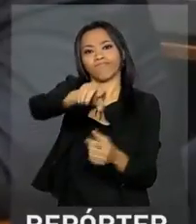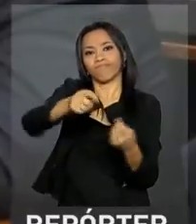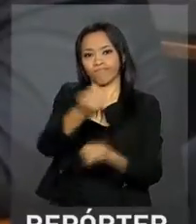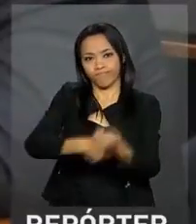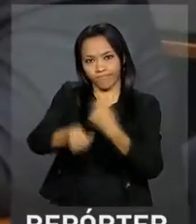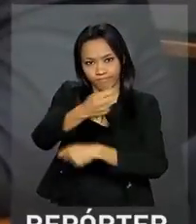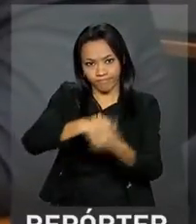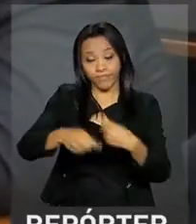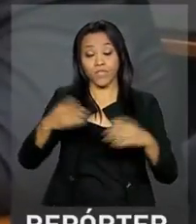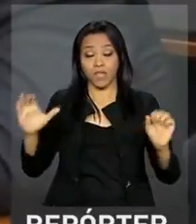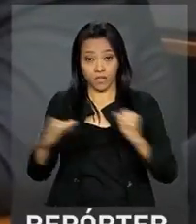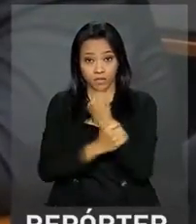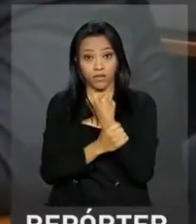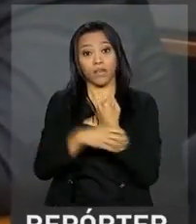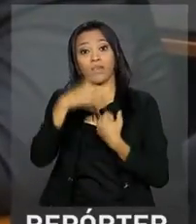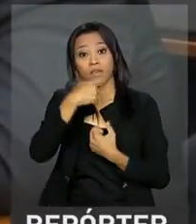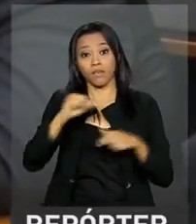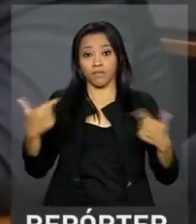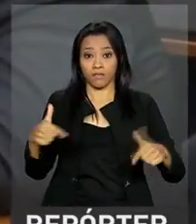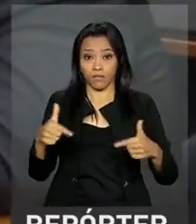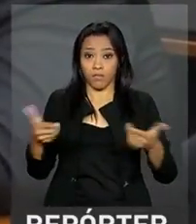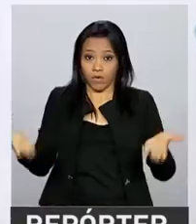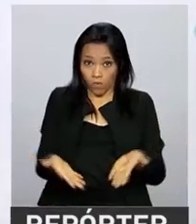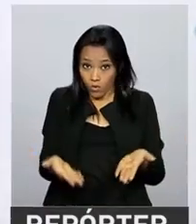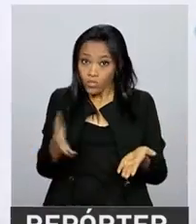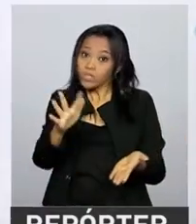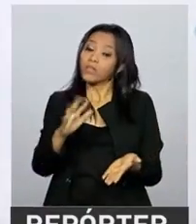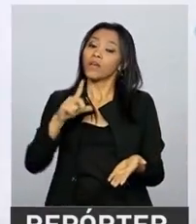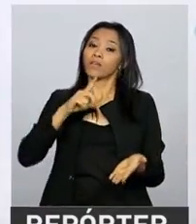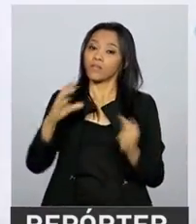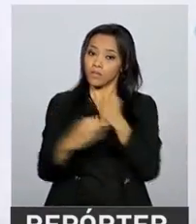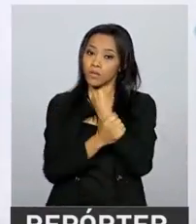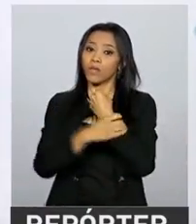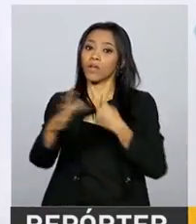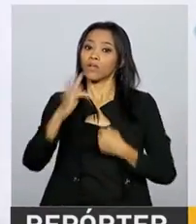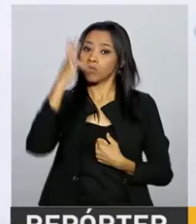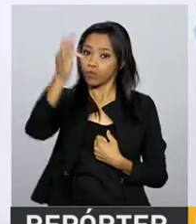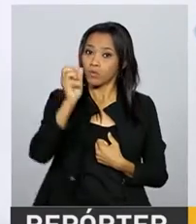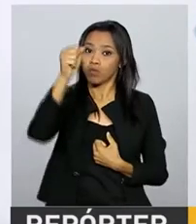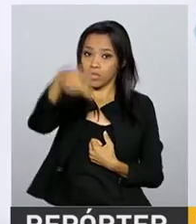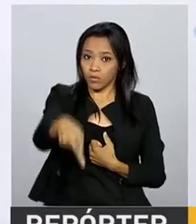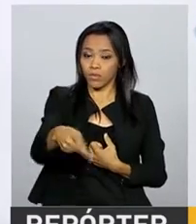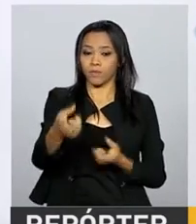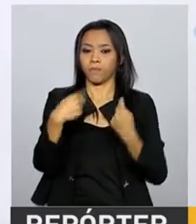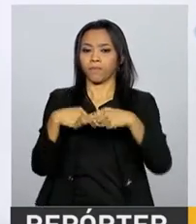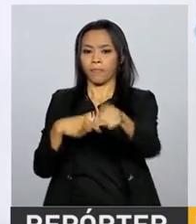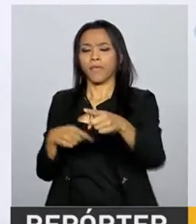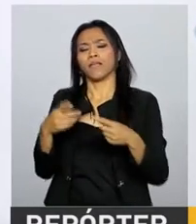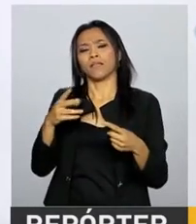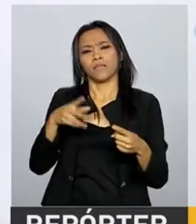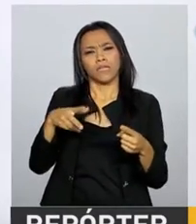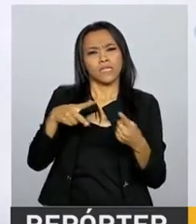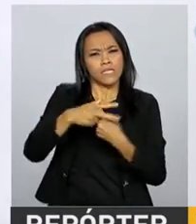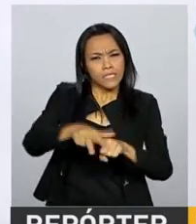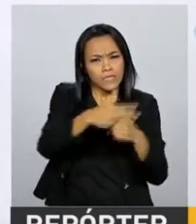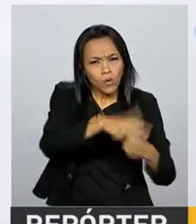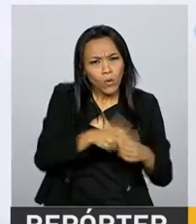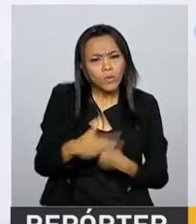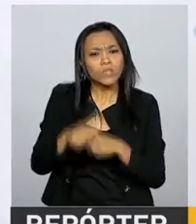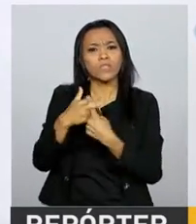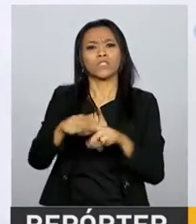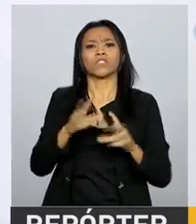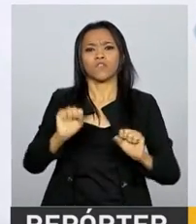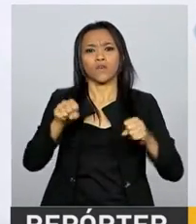trabalhadores de hoje possam se aposentar amanhã a eliminar e corrigir distorções fortalecendo a rede de proteção